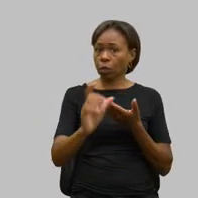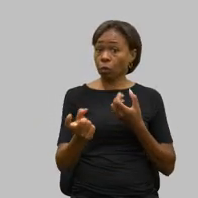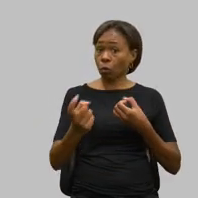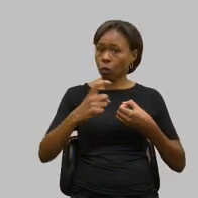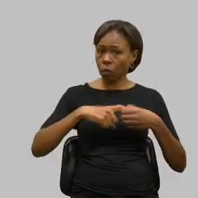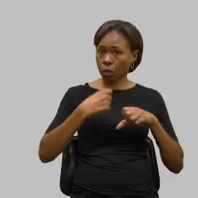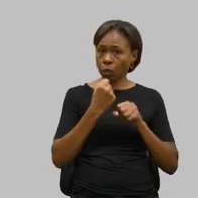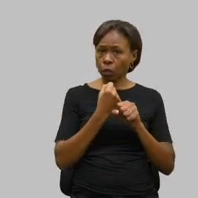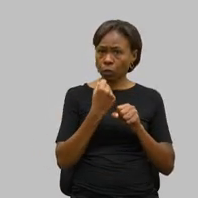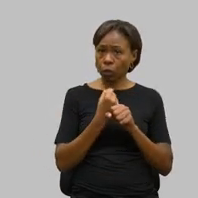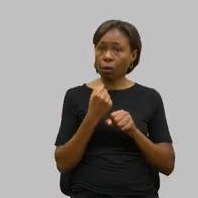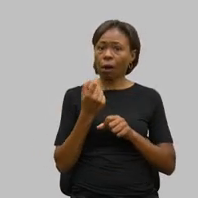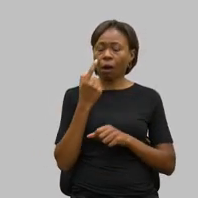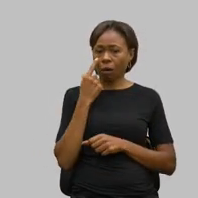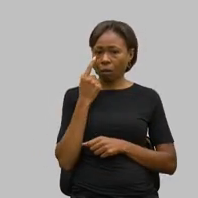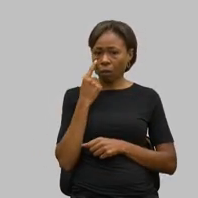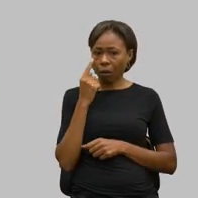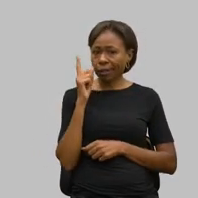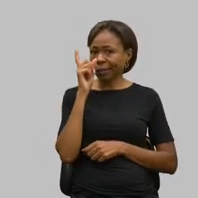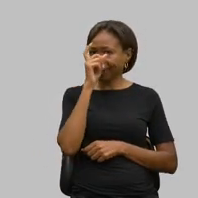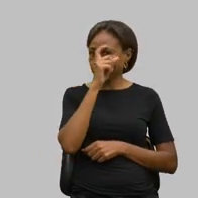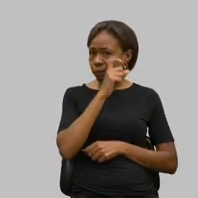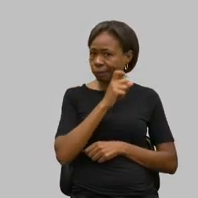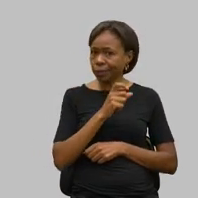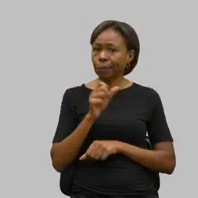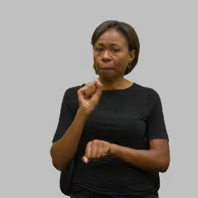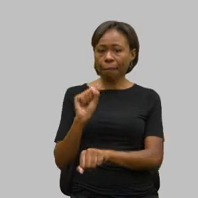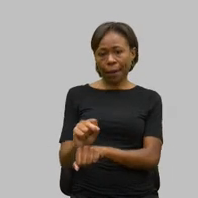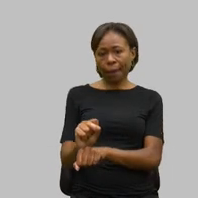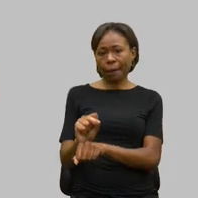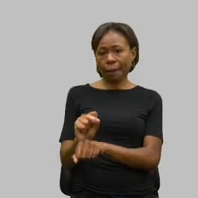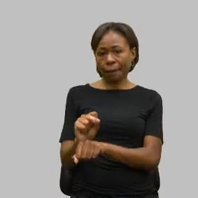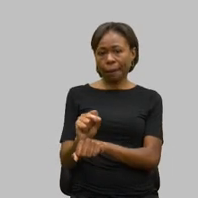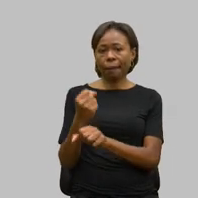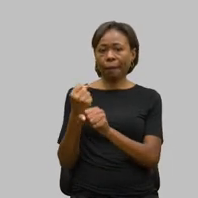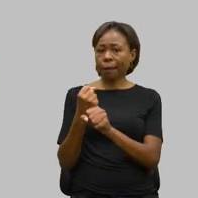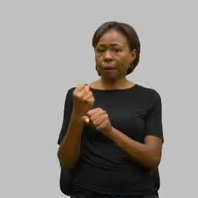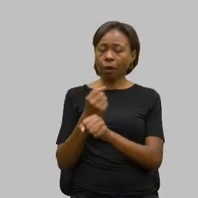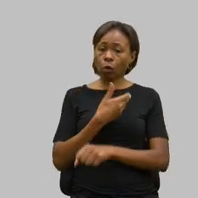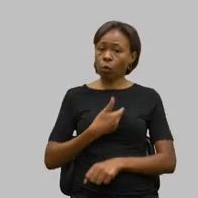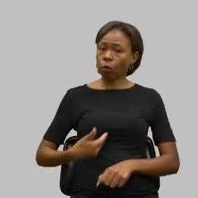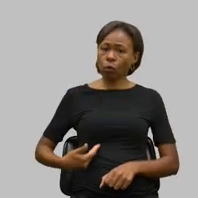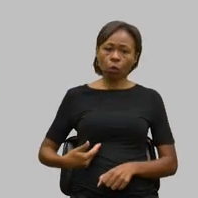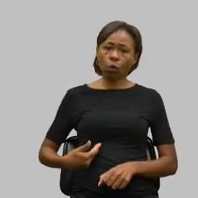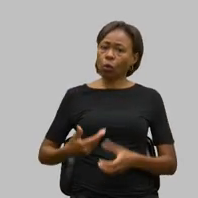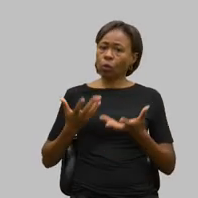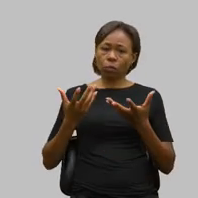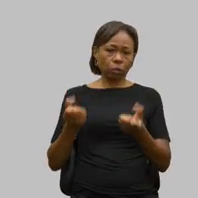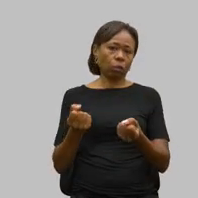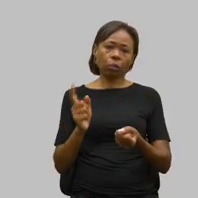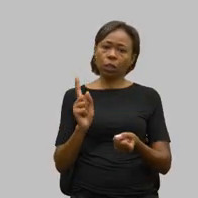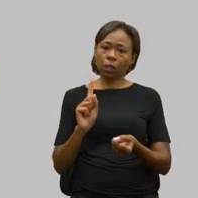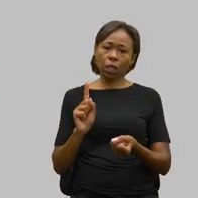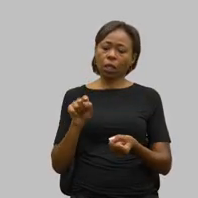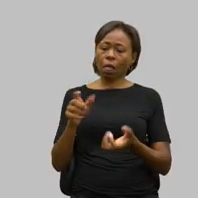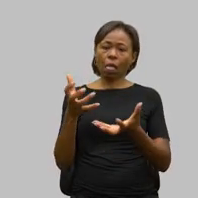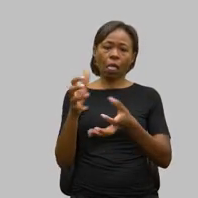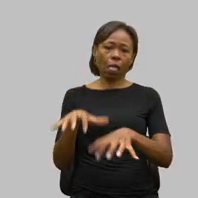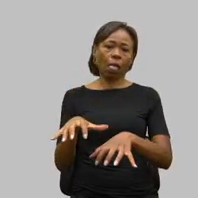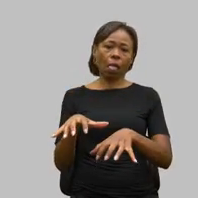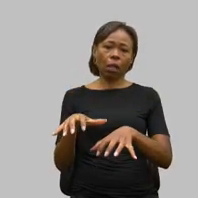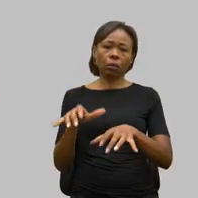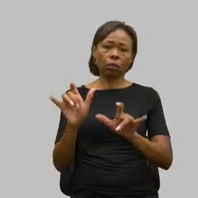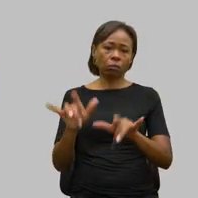complicado não terminar a obra. O governador fala que não aceita cemitério de obras. 59 milhões de